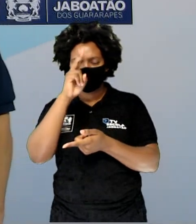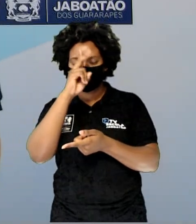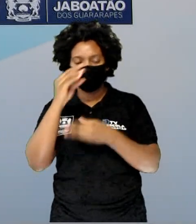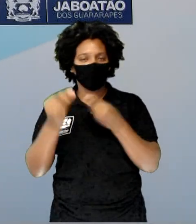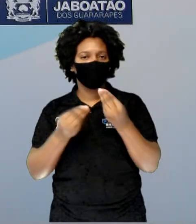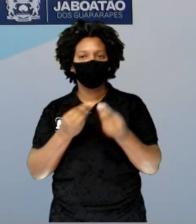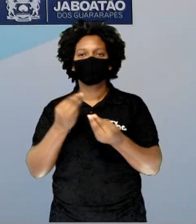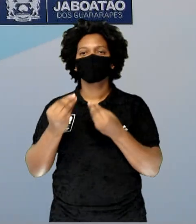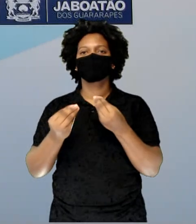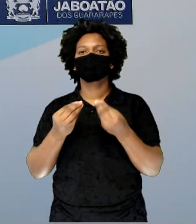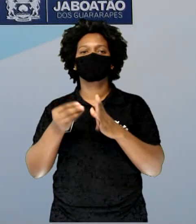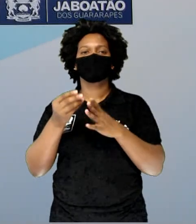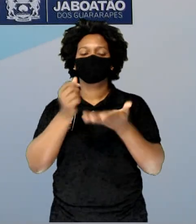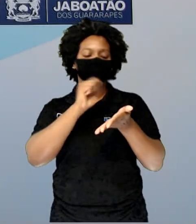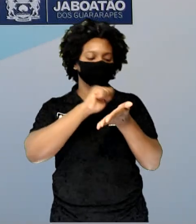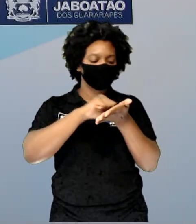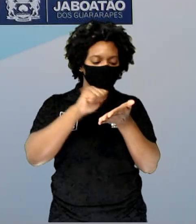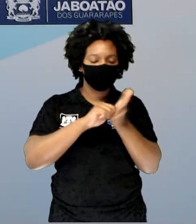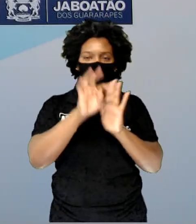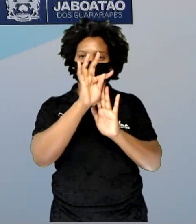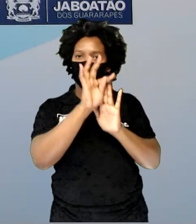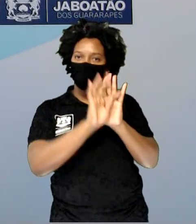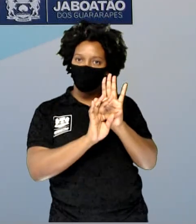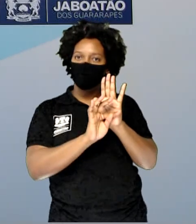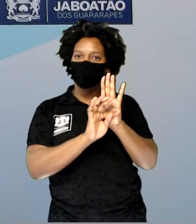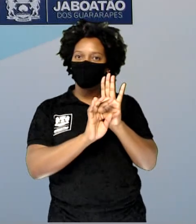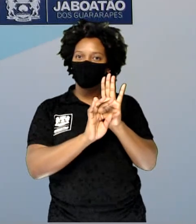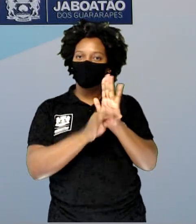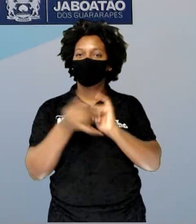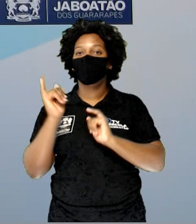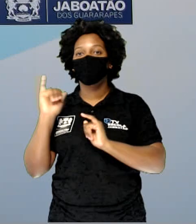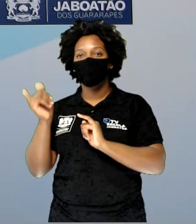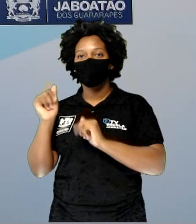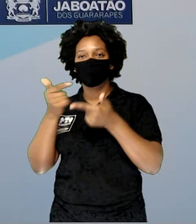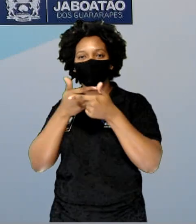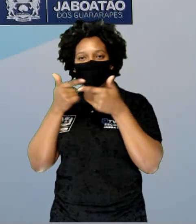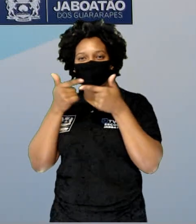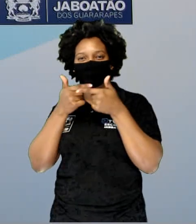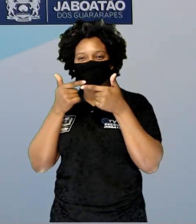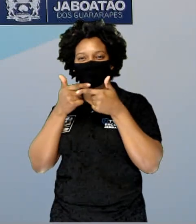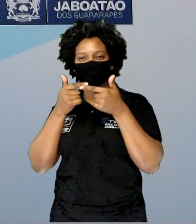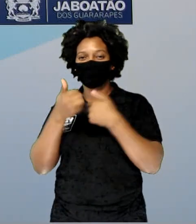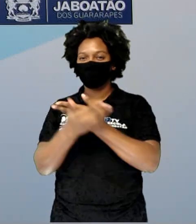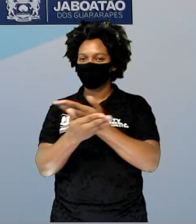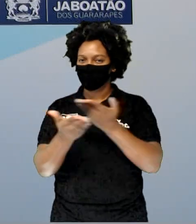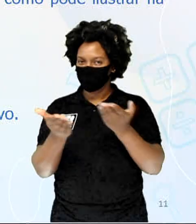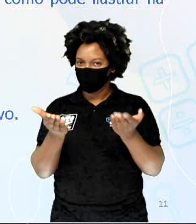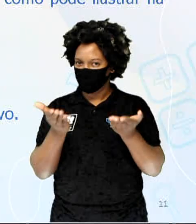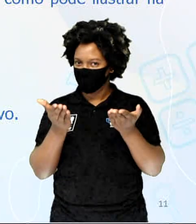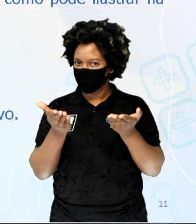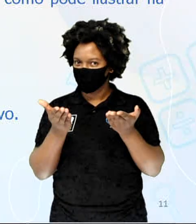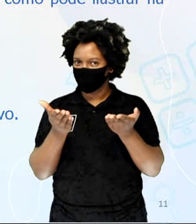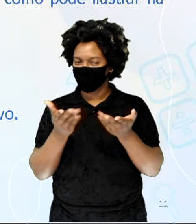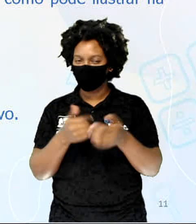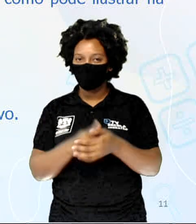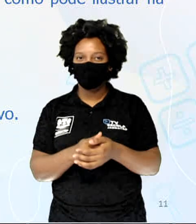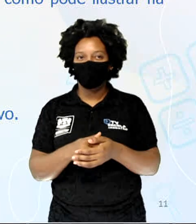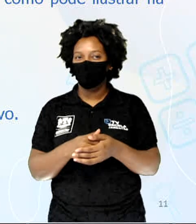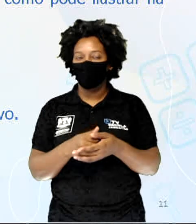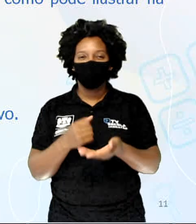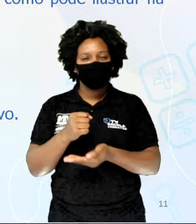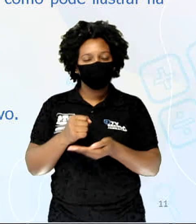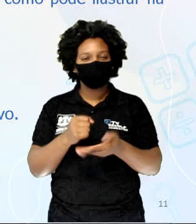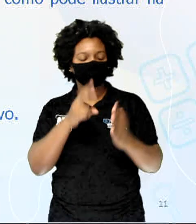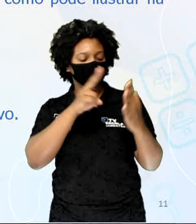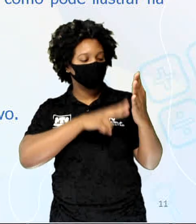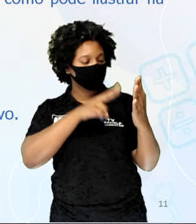como é escrito um texto, ou melhor, um conto de humor. Agora é a sua vez. Baseado na leitura